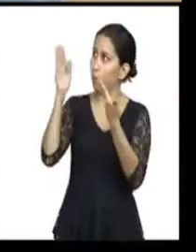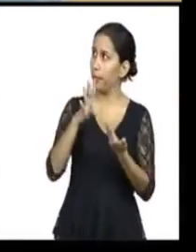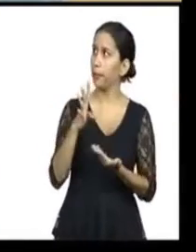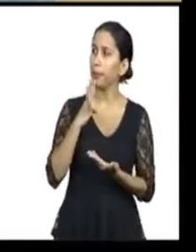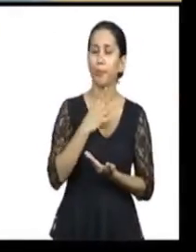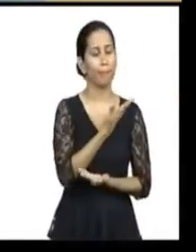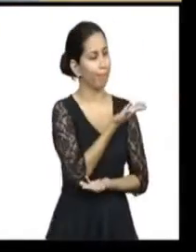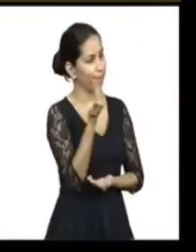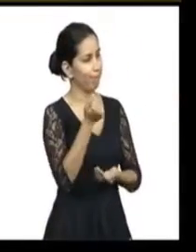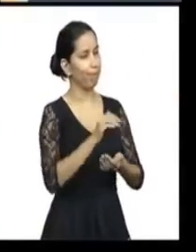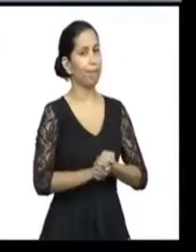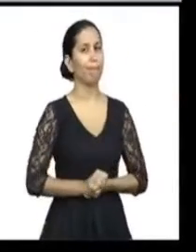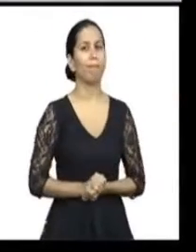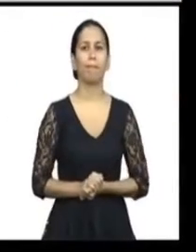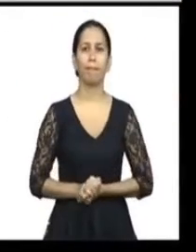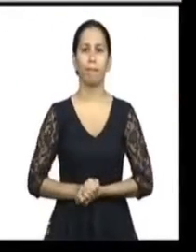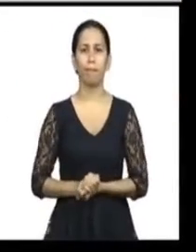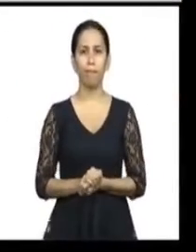preparativos? Vamos sim!